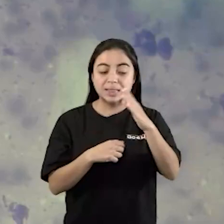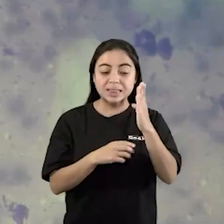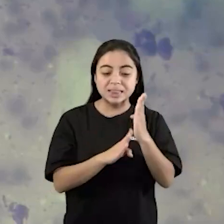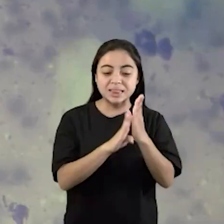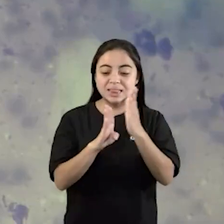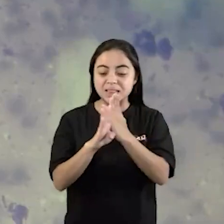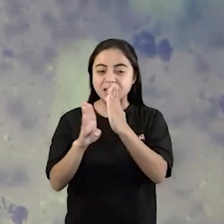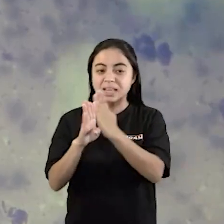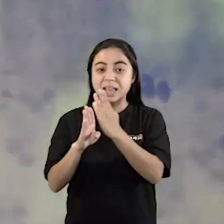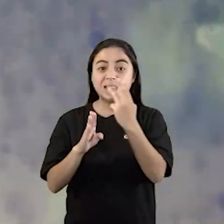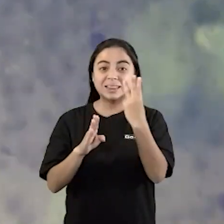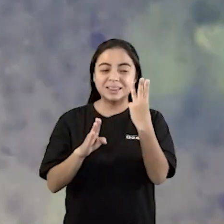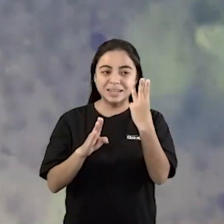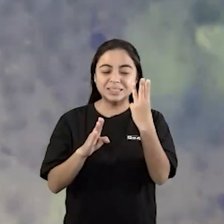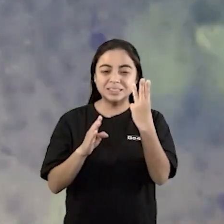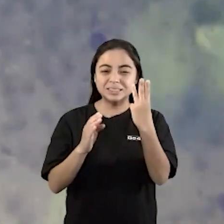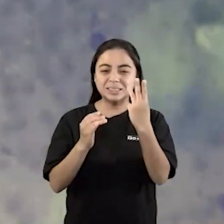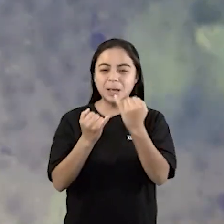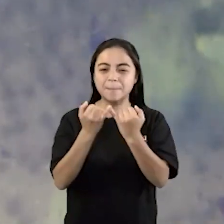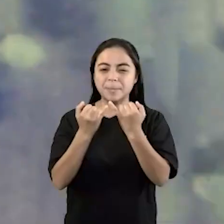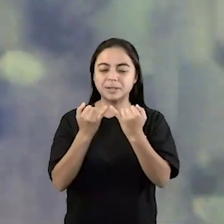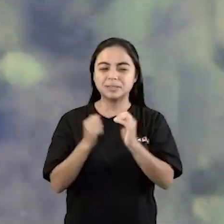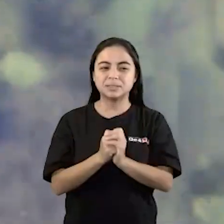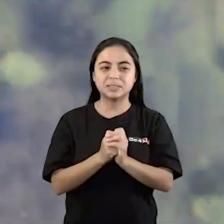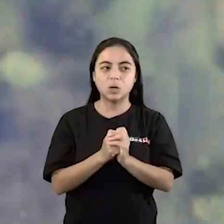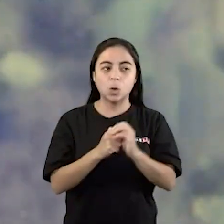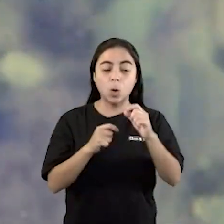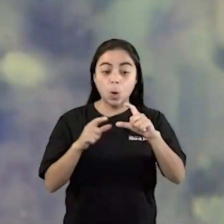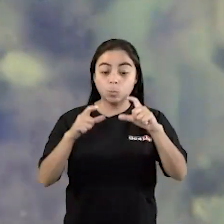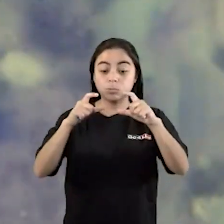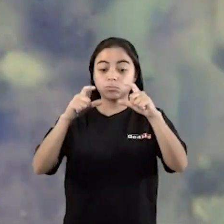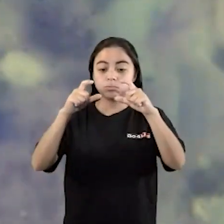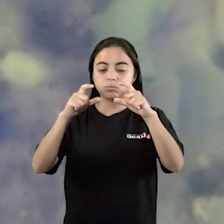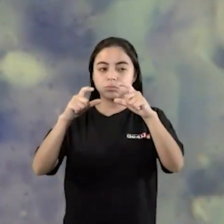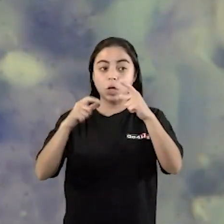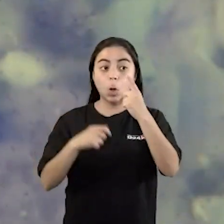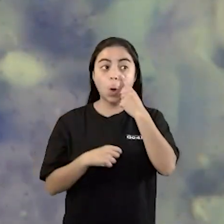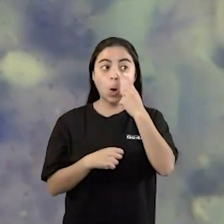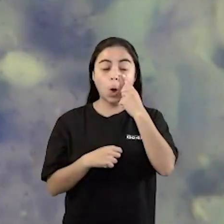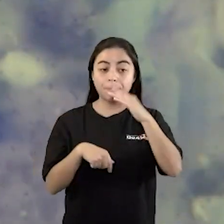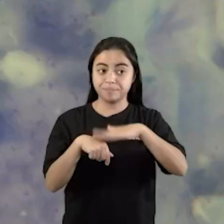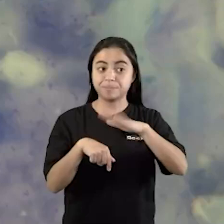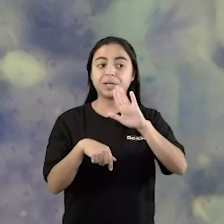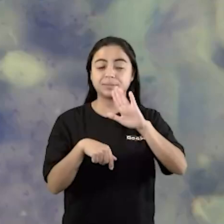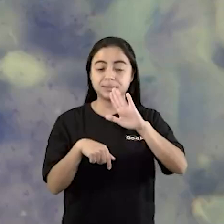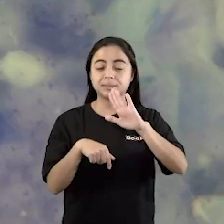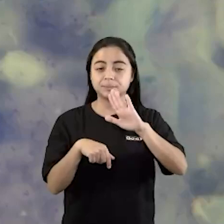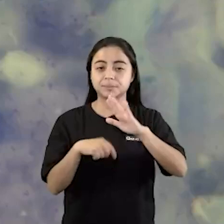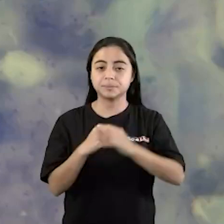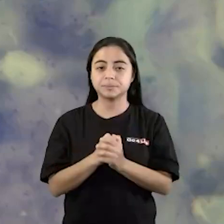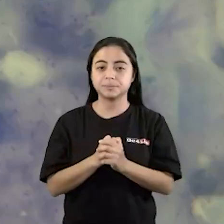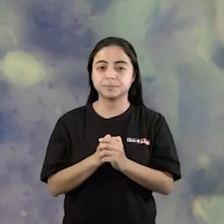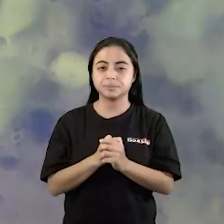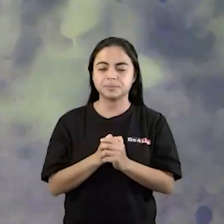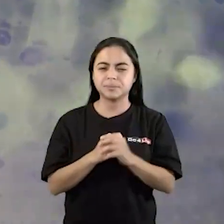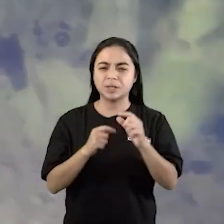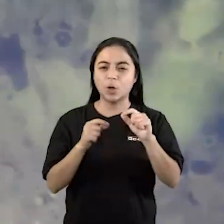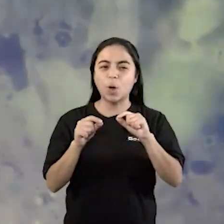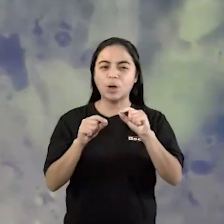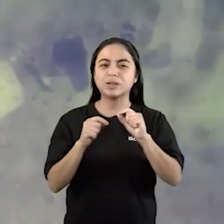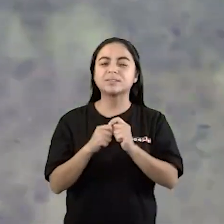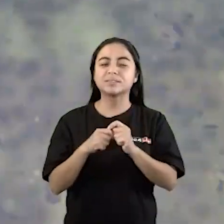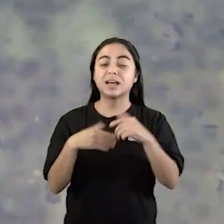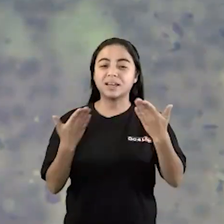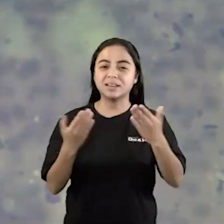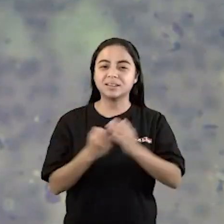3 estruturas semelhantes. Vamos dar uma passeada mais na... Opa! Aqui tem mais. Quem dá mais, gente?